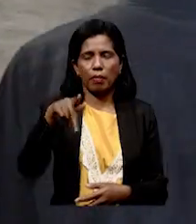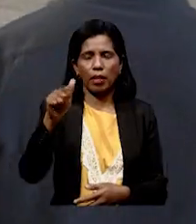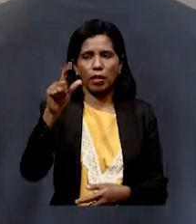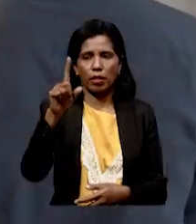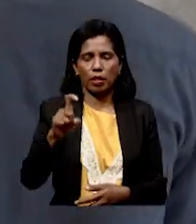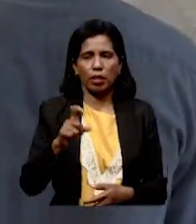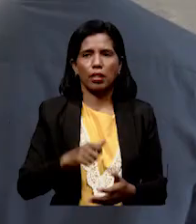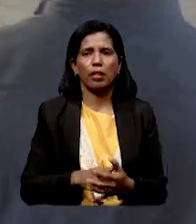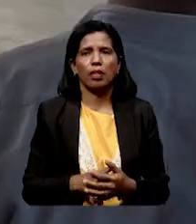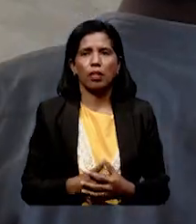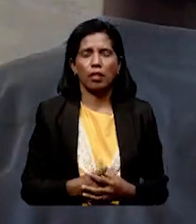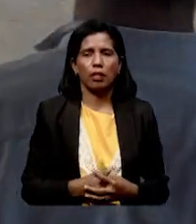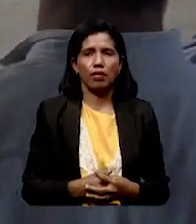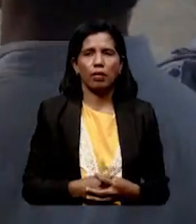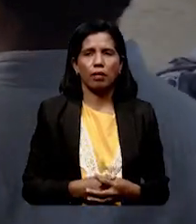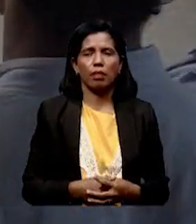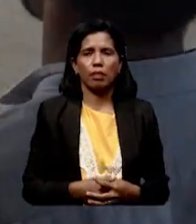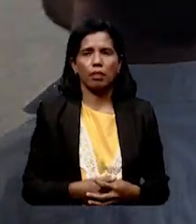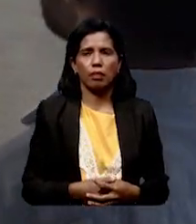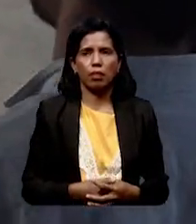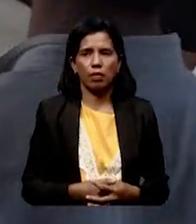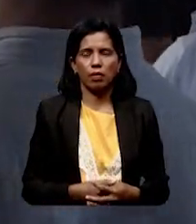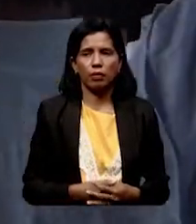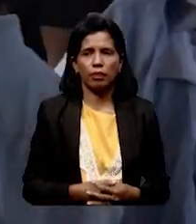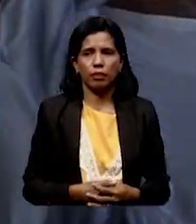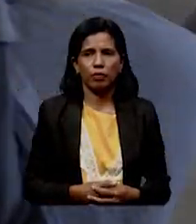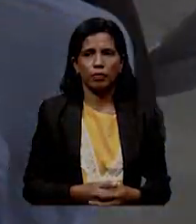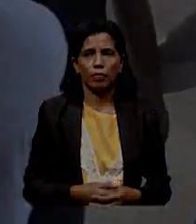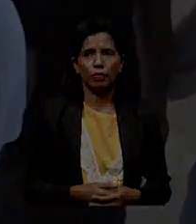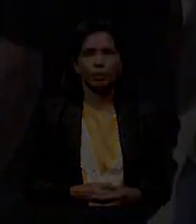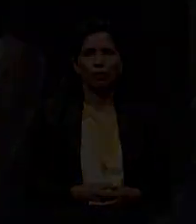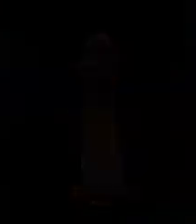Paz Apoio Kairala ka Morpak. Juvial da Costa, GMN.